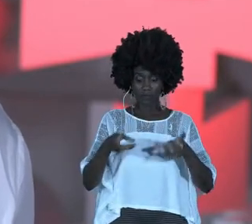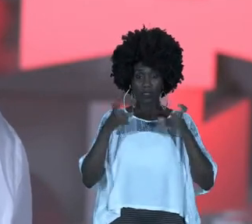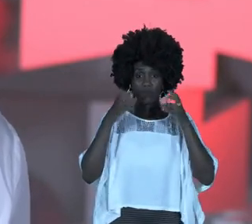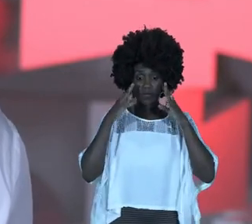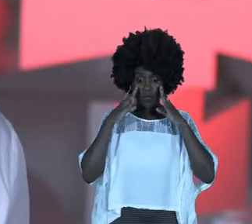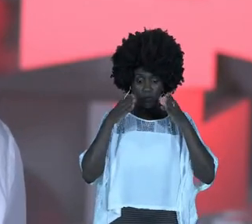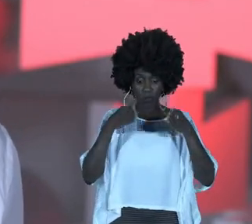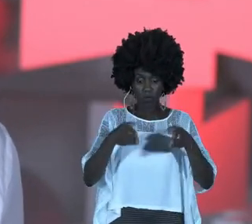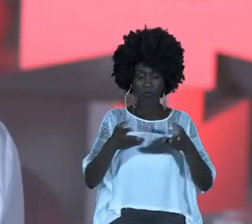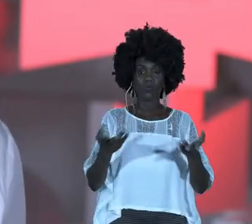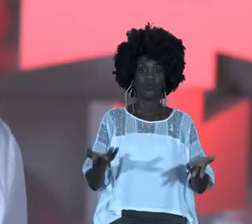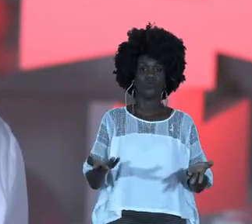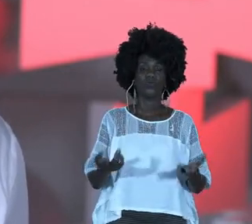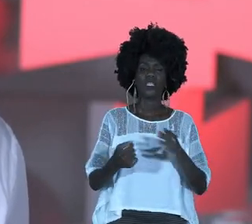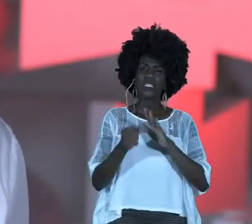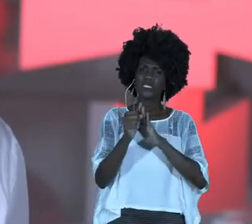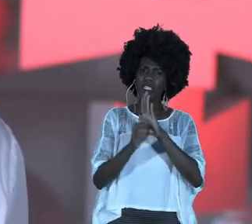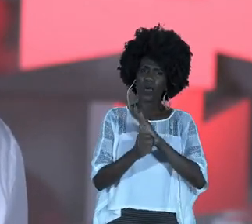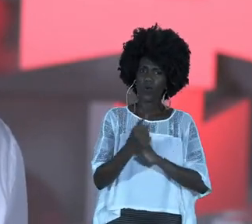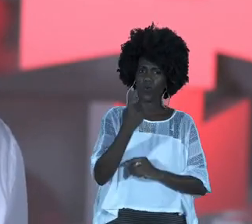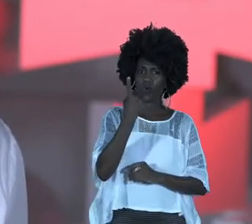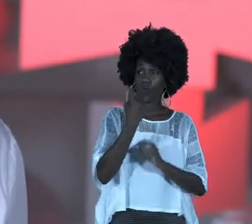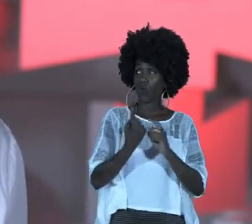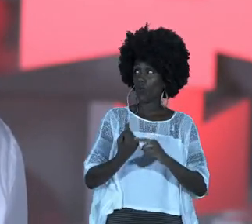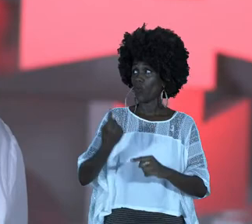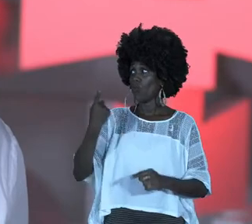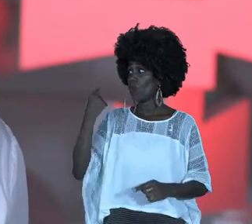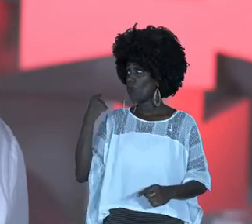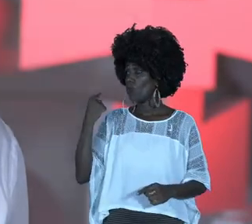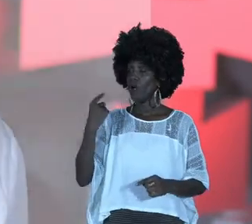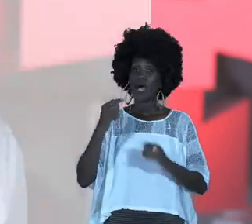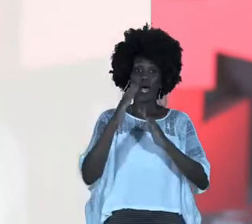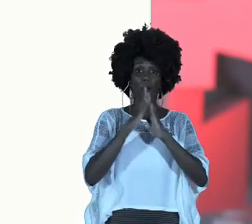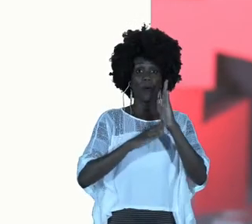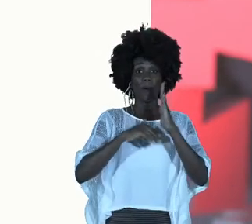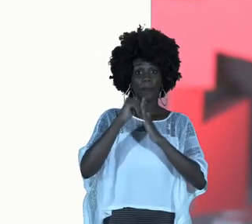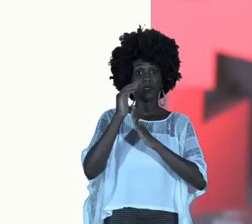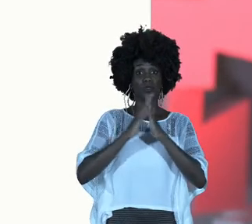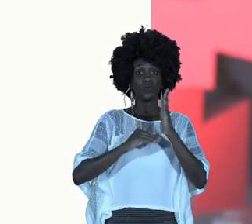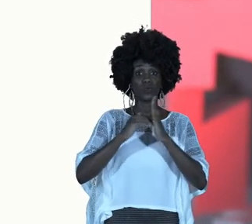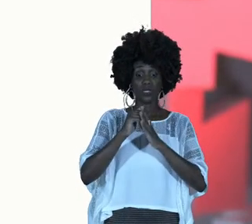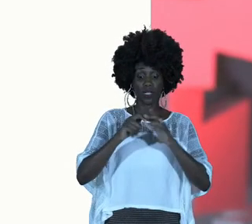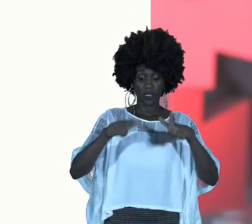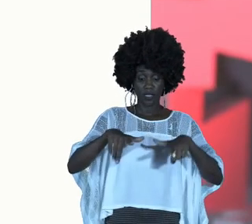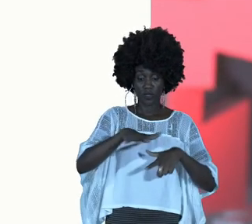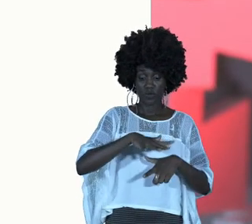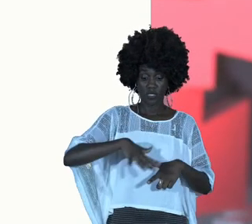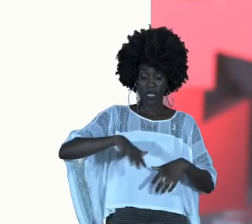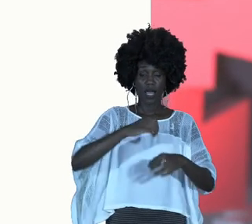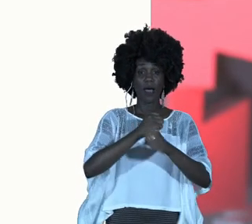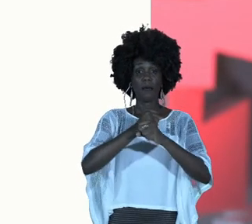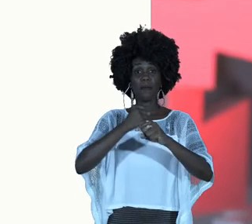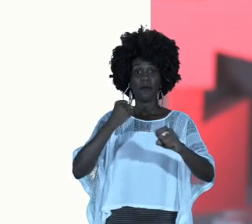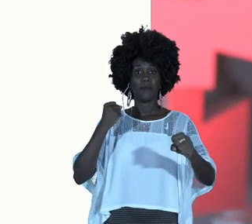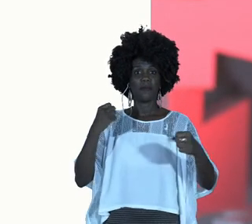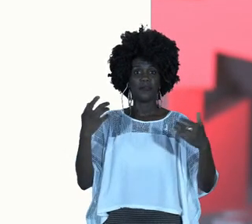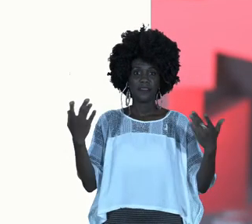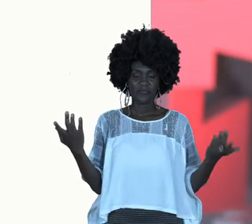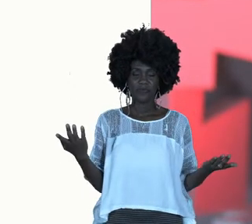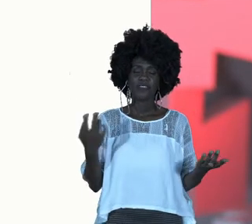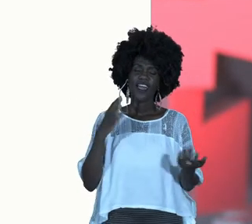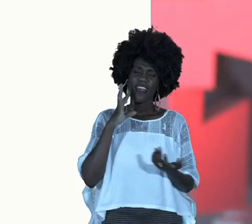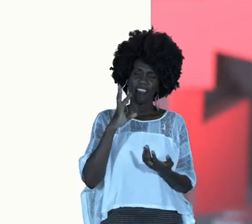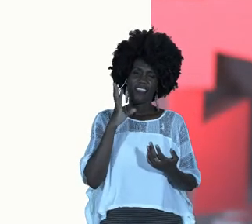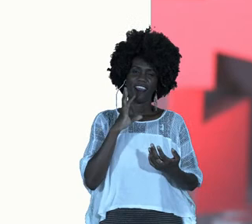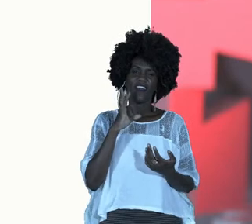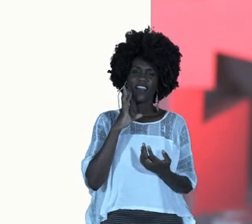I, olha só, uma pintura colocada dentro de uma sala para ampliar o espaço. Então, assim, é legal